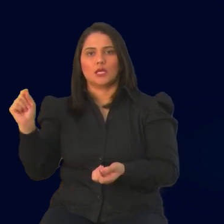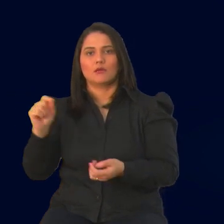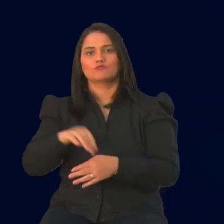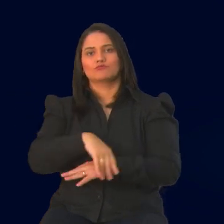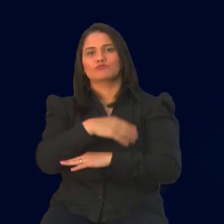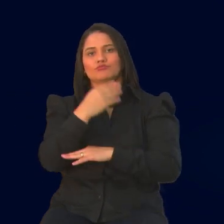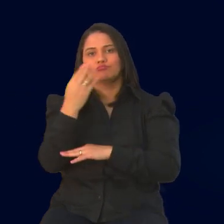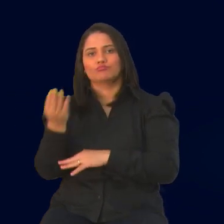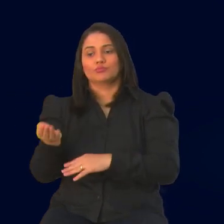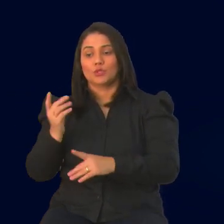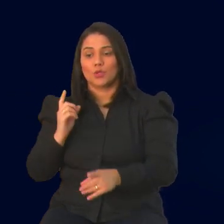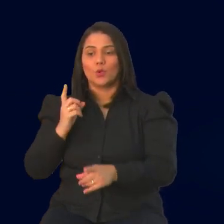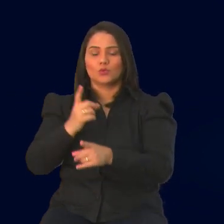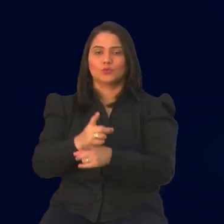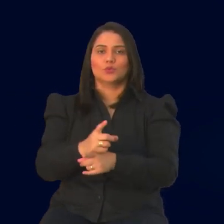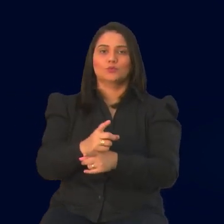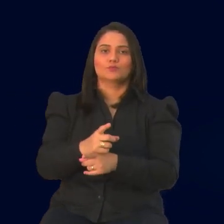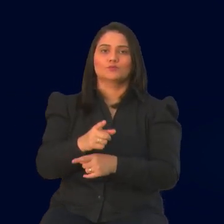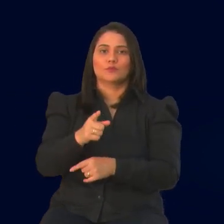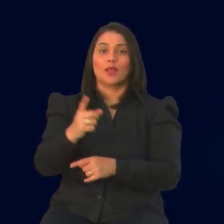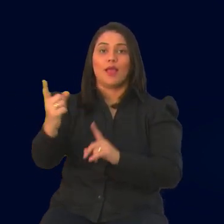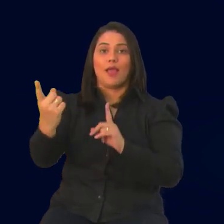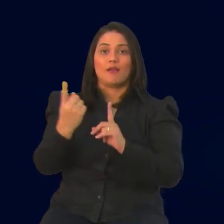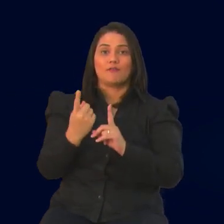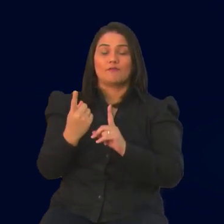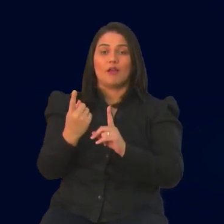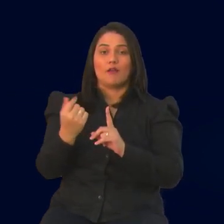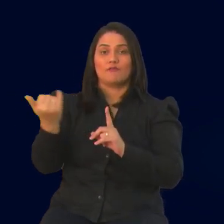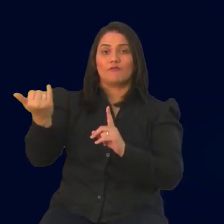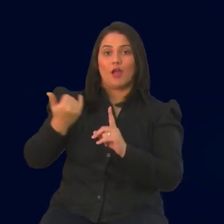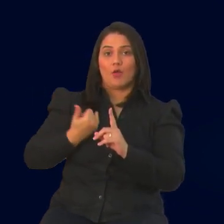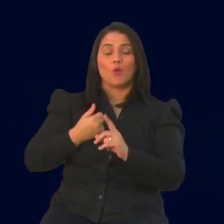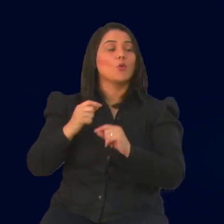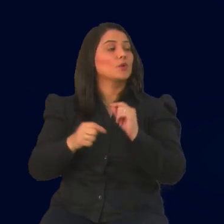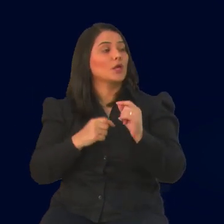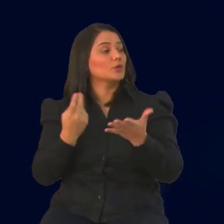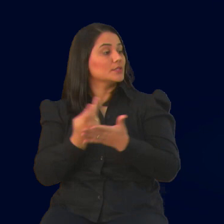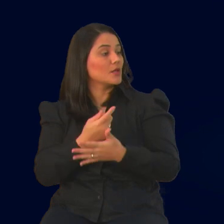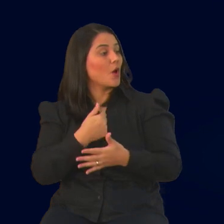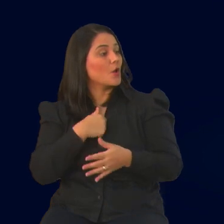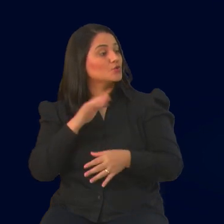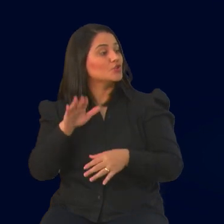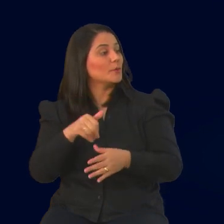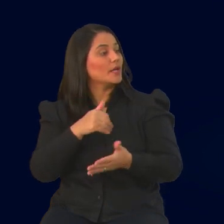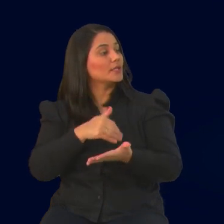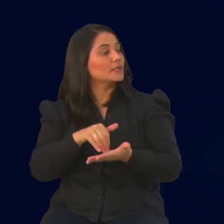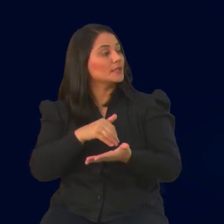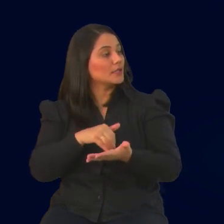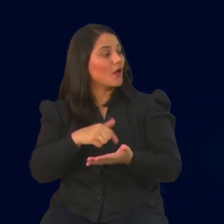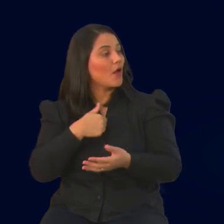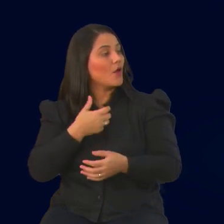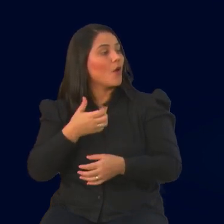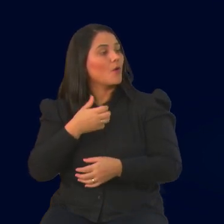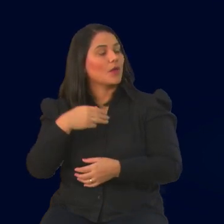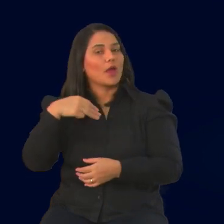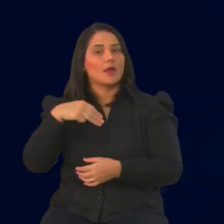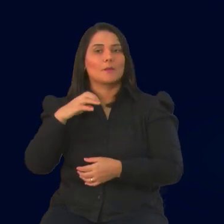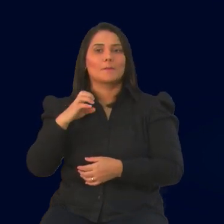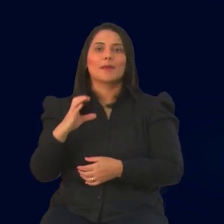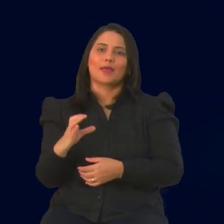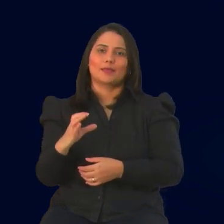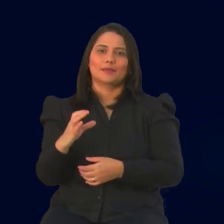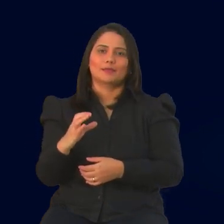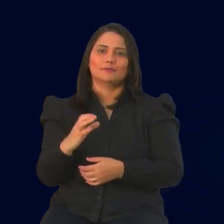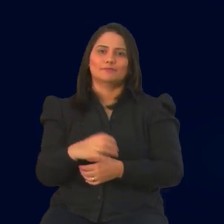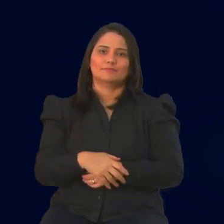dia, e ela disse assim, Débora, olha o que aconteceu. Eu chamei um táxi e disse, eu quero ir no MEC. E ele